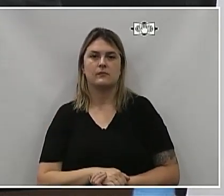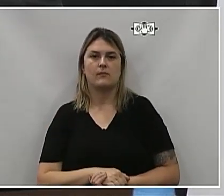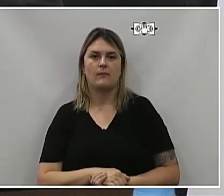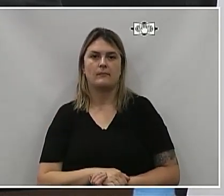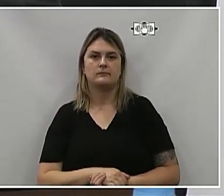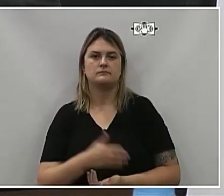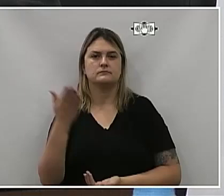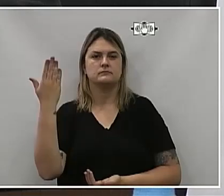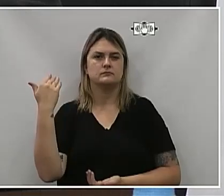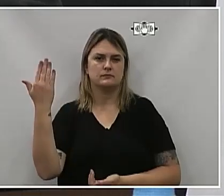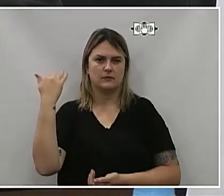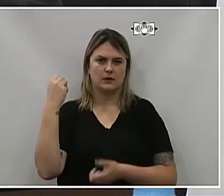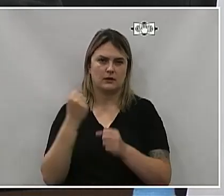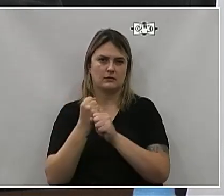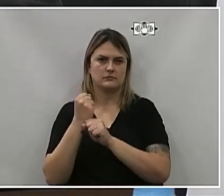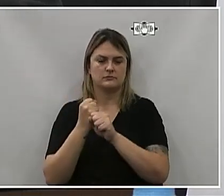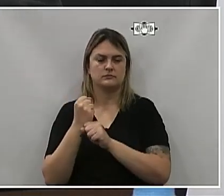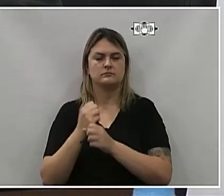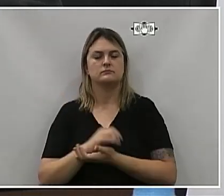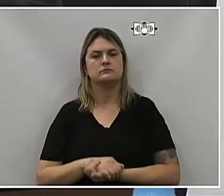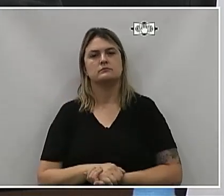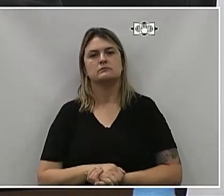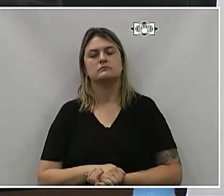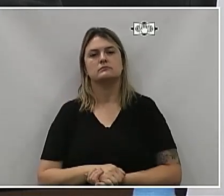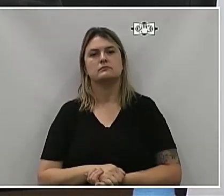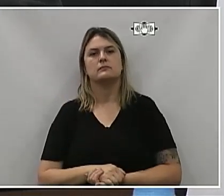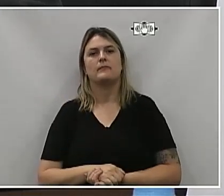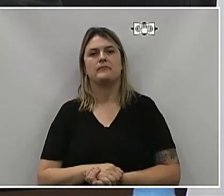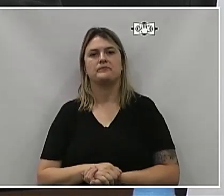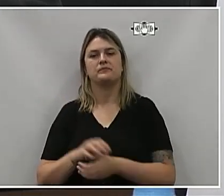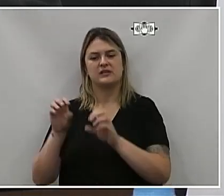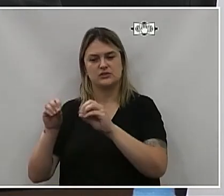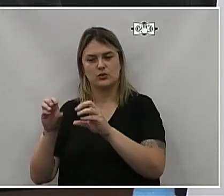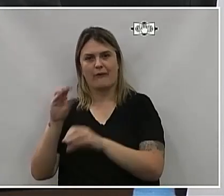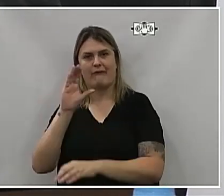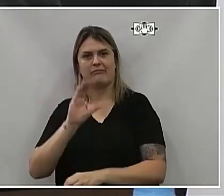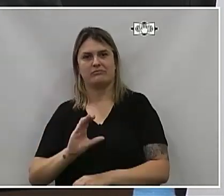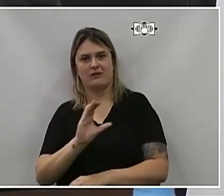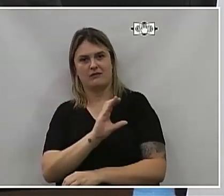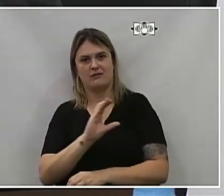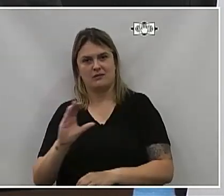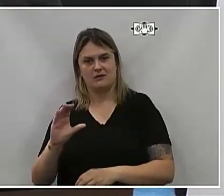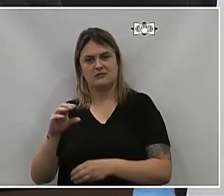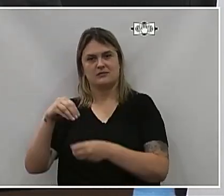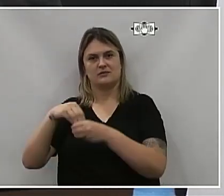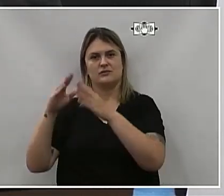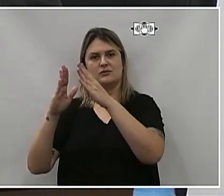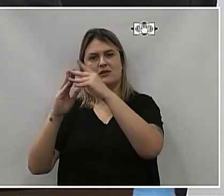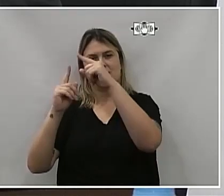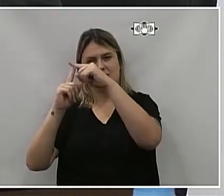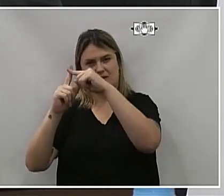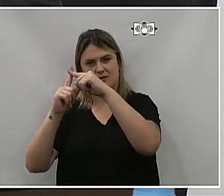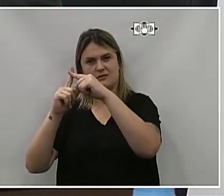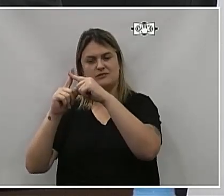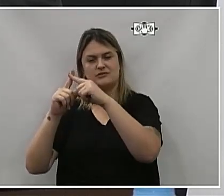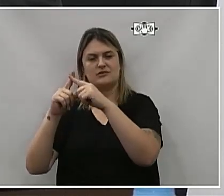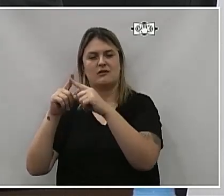há alguns anos, ela lecionou ali catequese no São Bernardo.